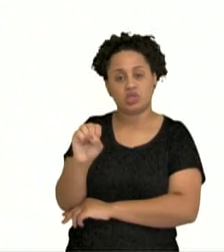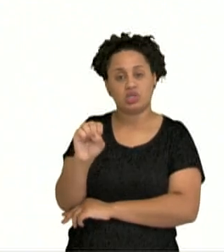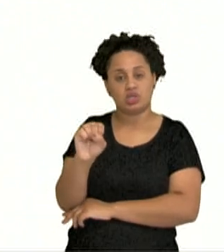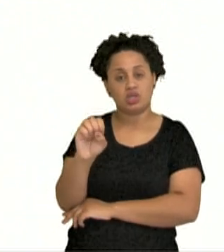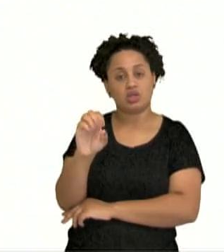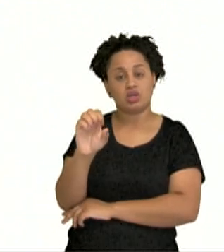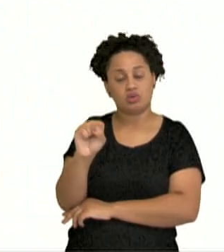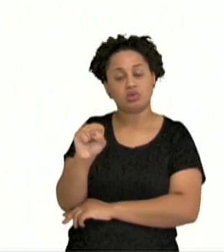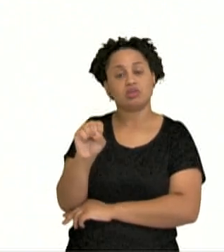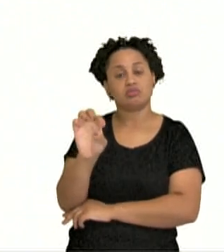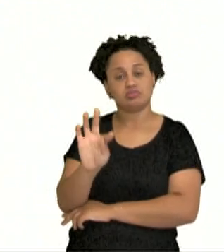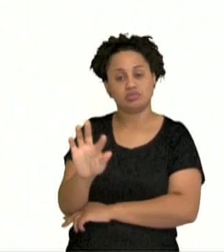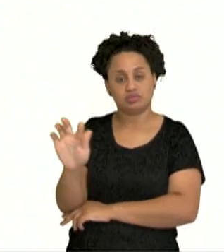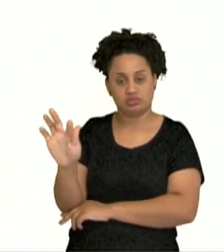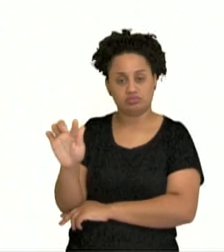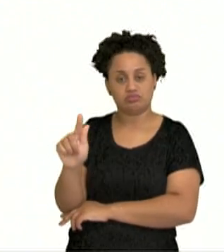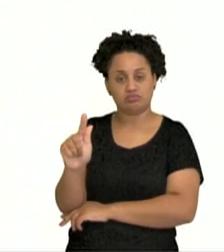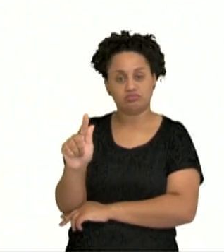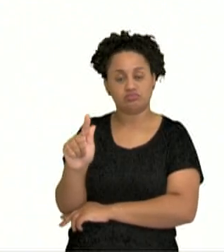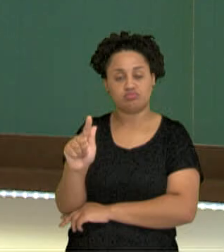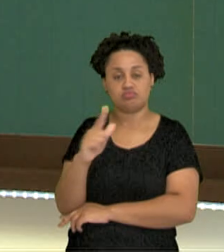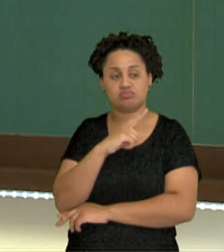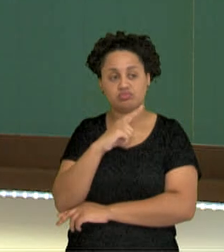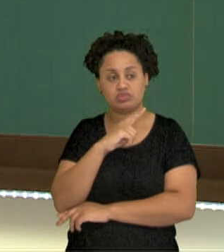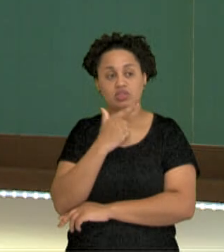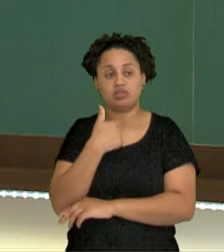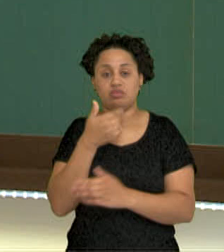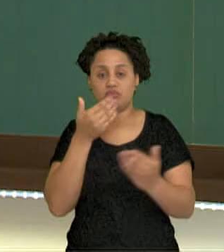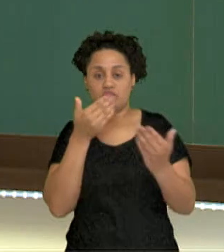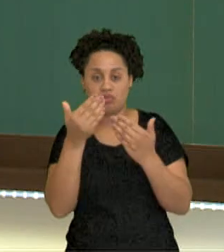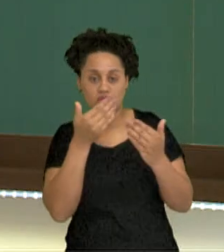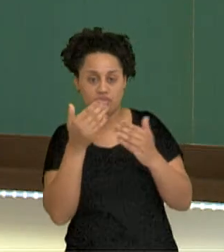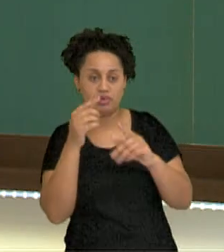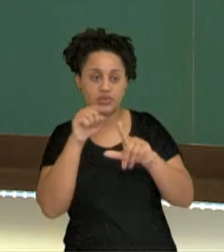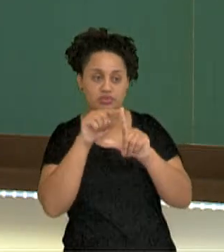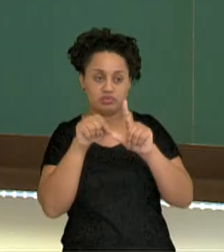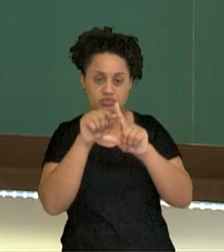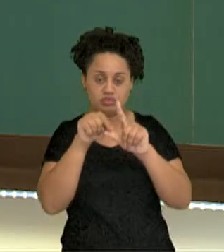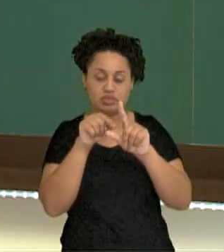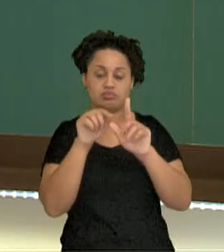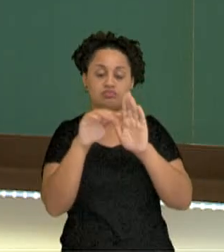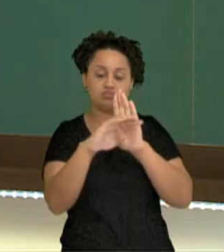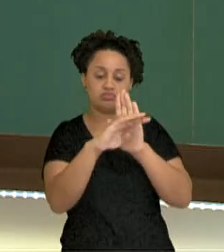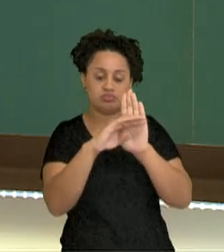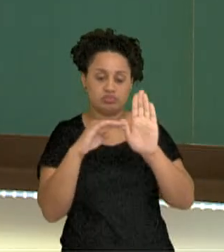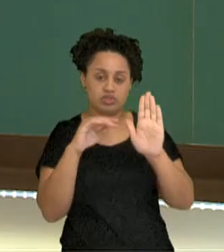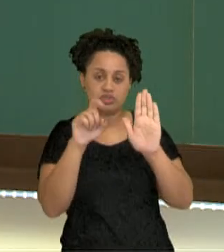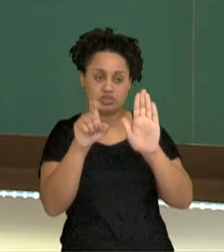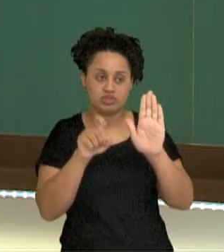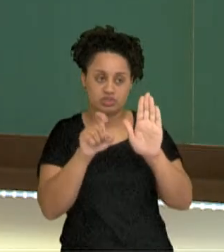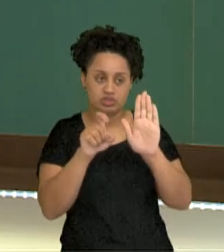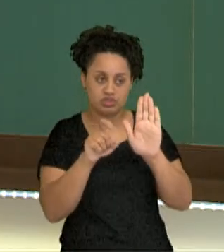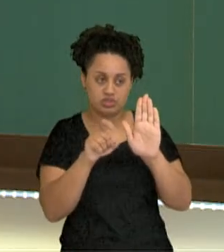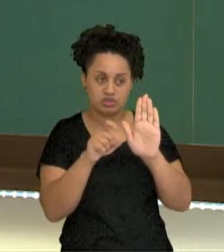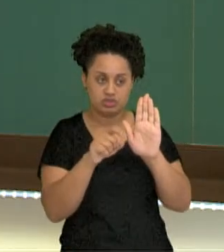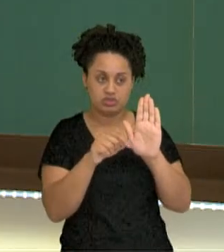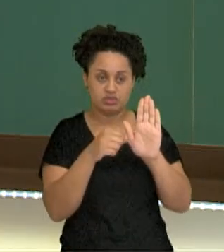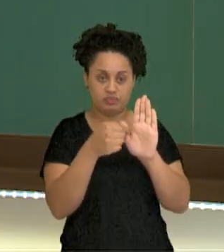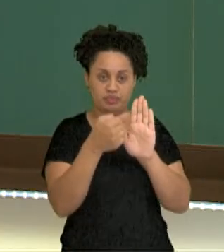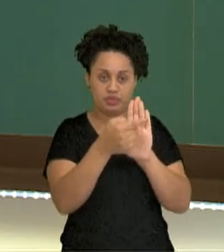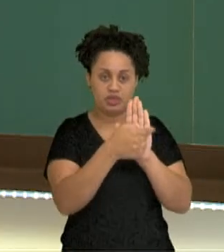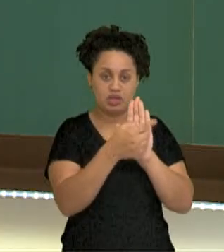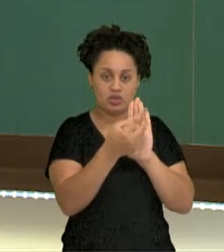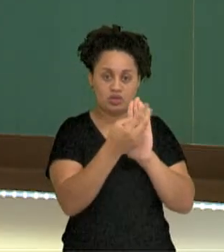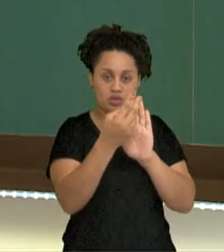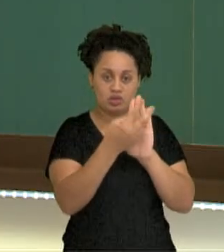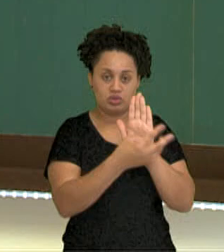sempre vai estar comparando esse ângulo com o ângulo que está no eixo X. Segundo e terceiro quadrante, o ângulo de